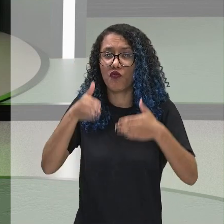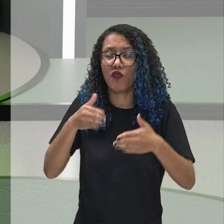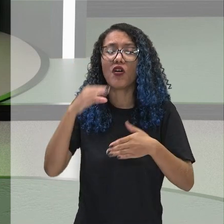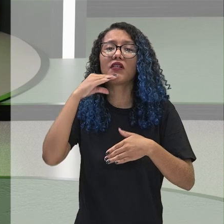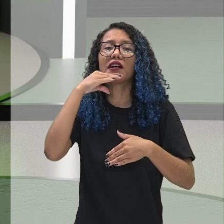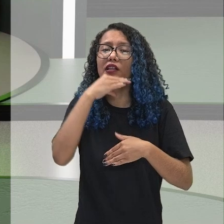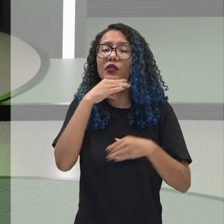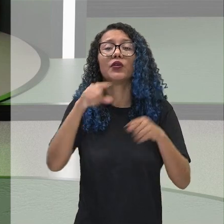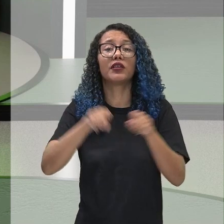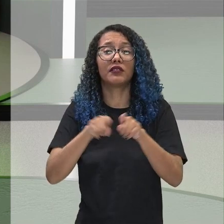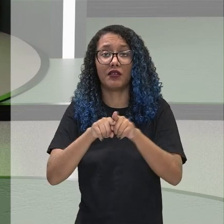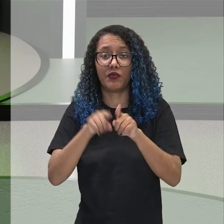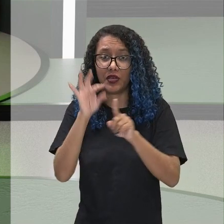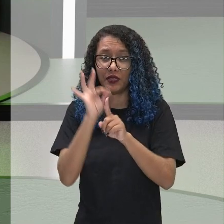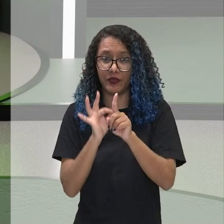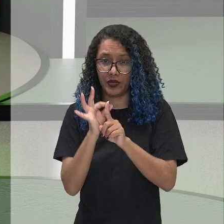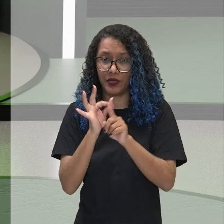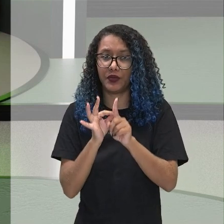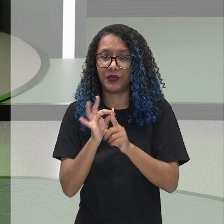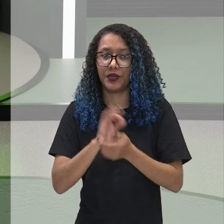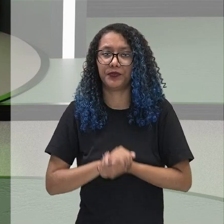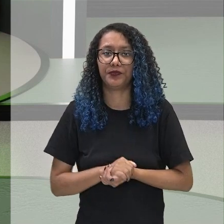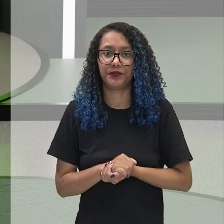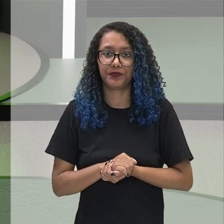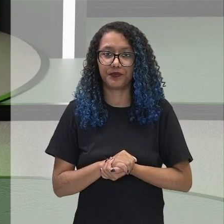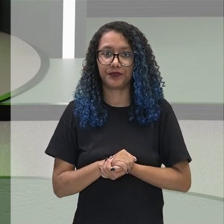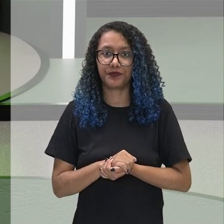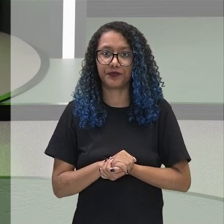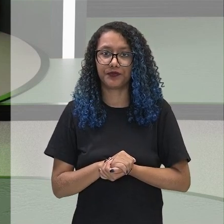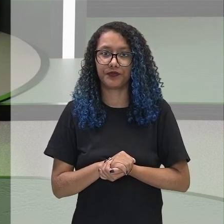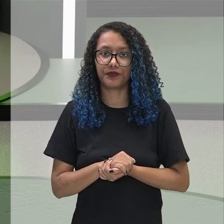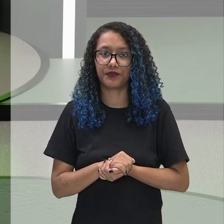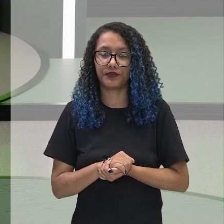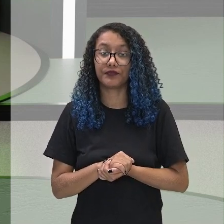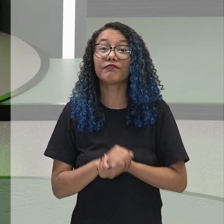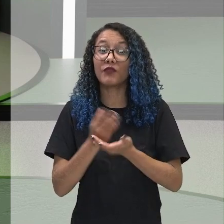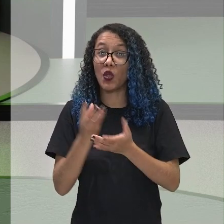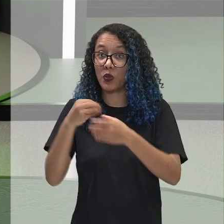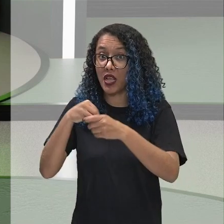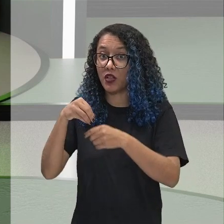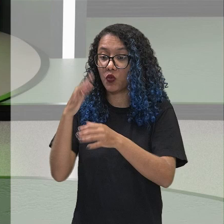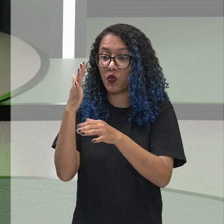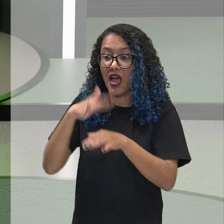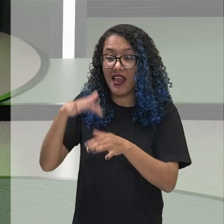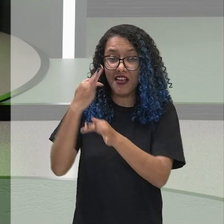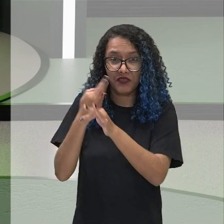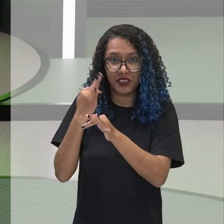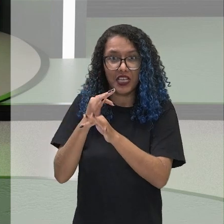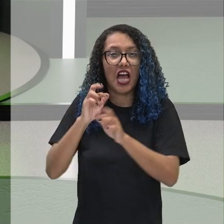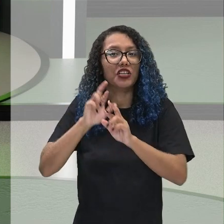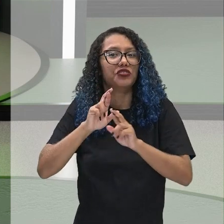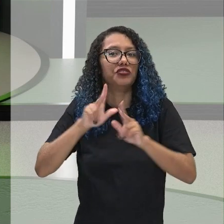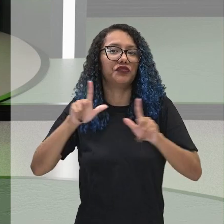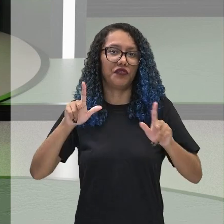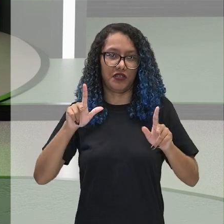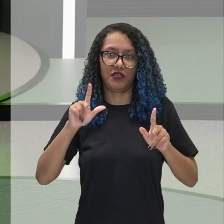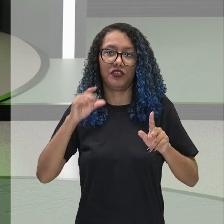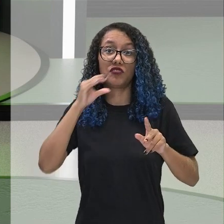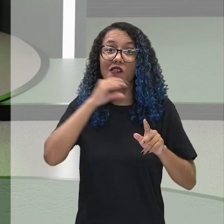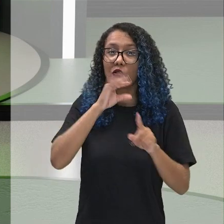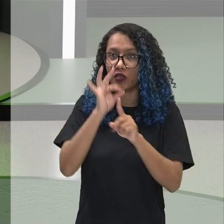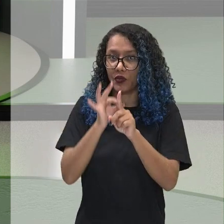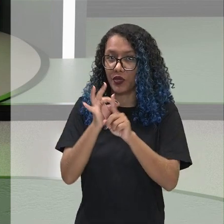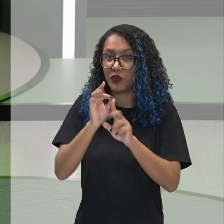calor e a temperatura, que na física são coisas distintas, certo?